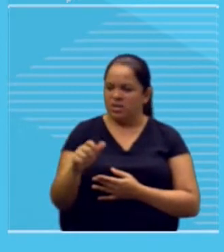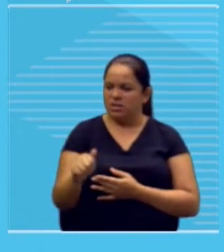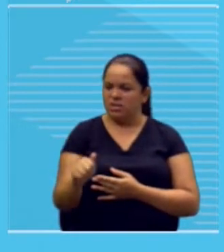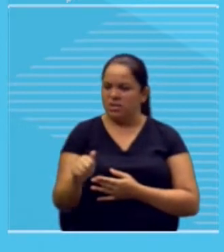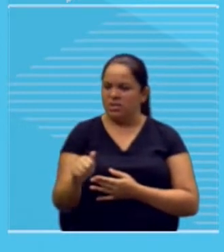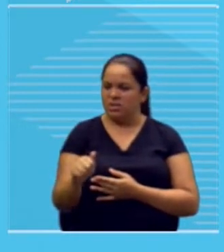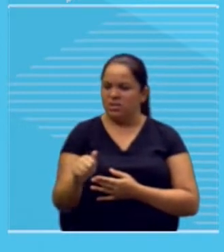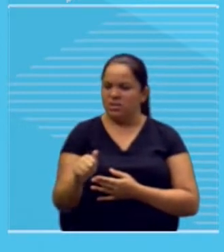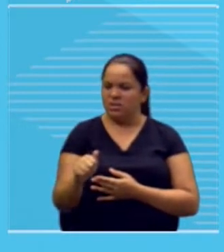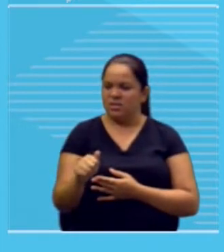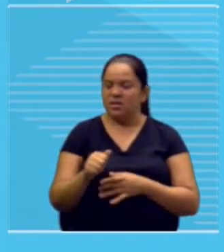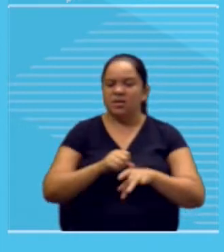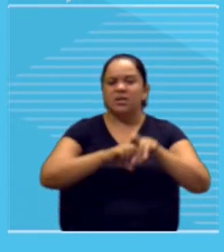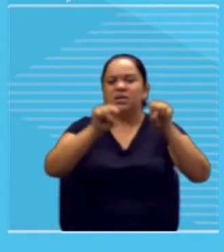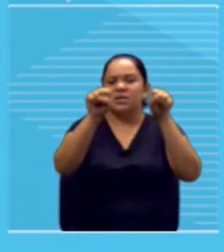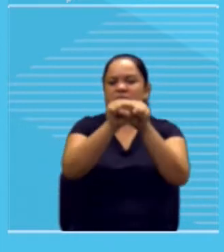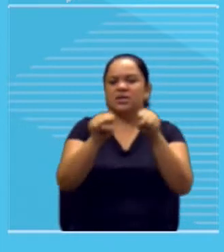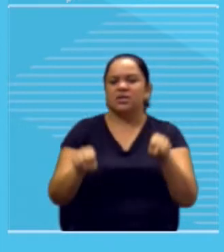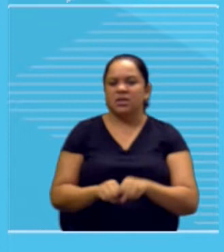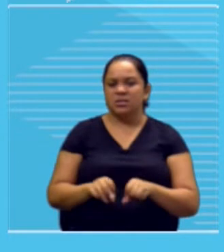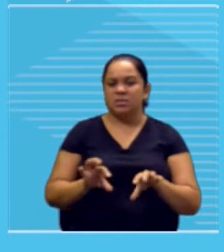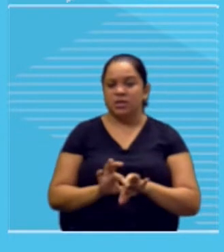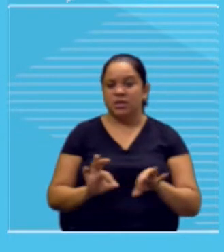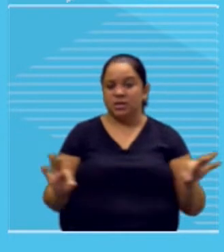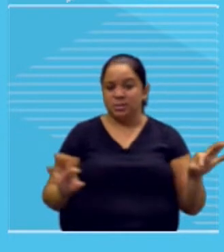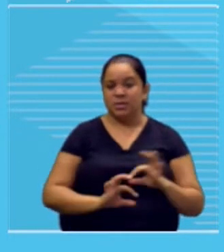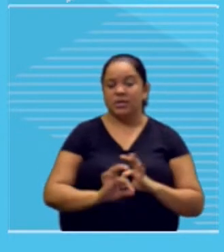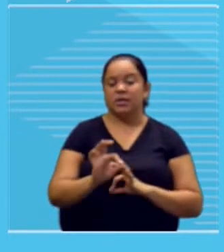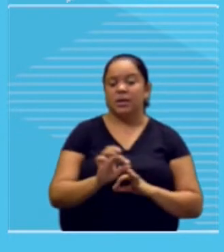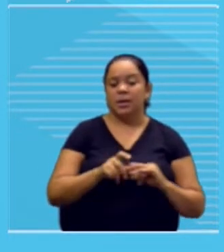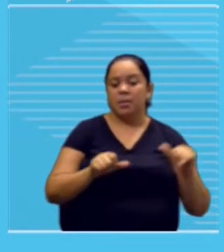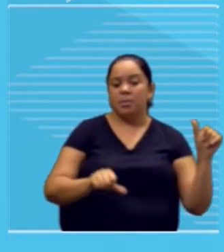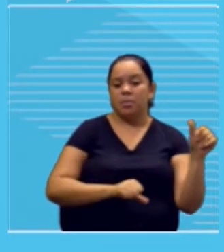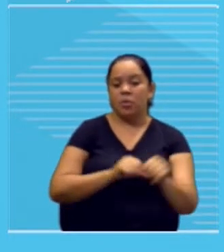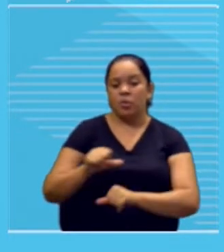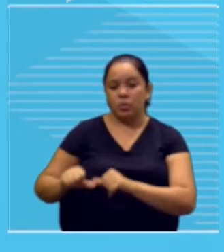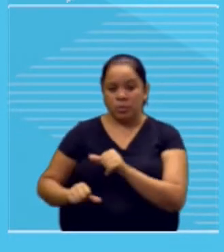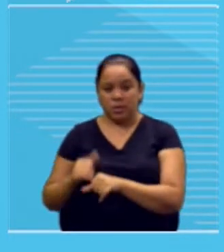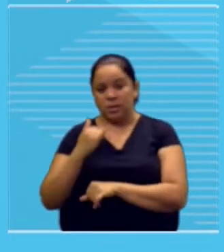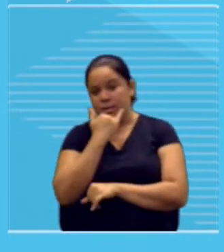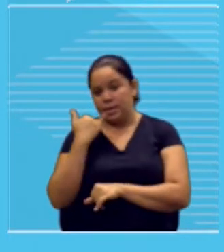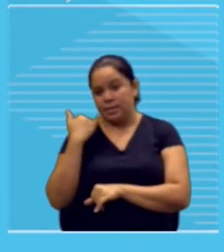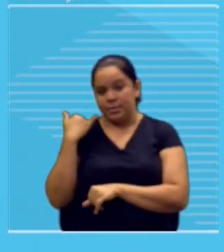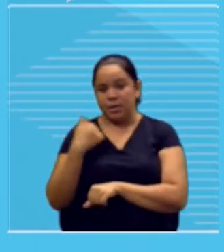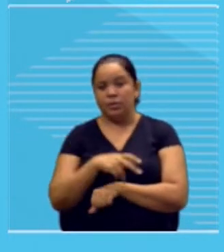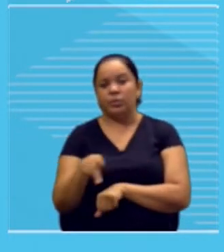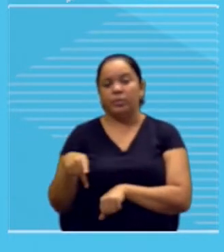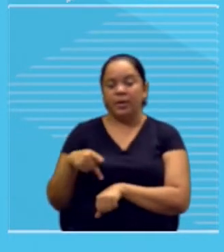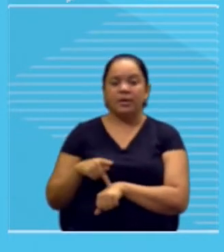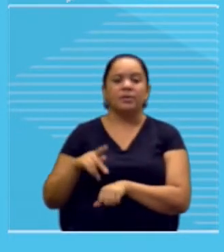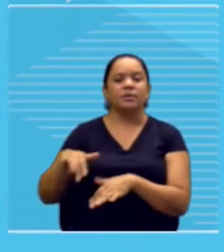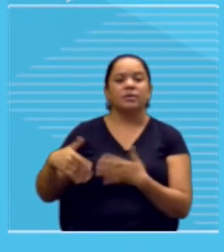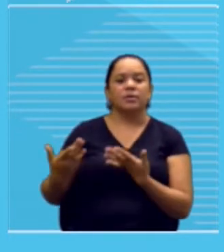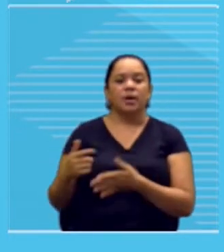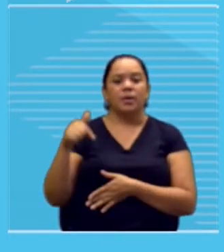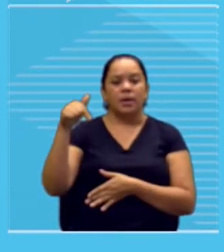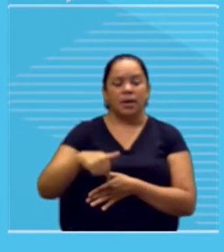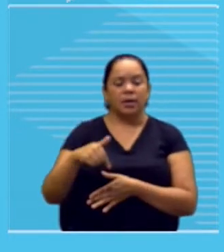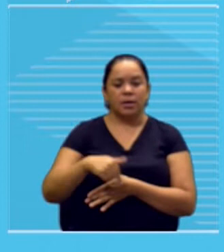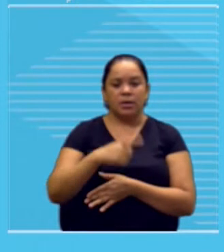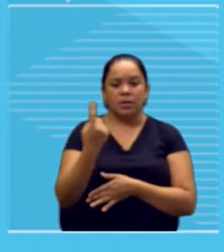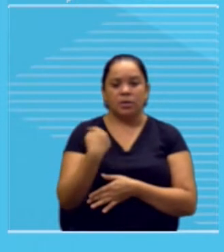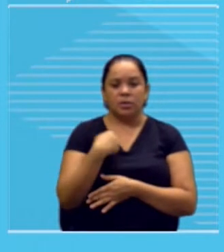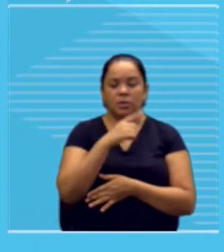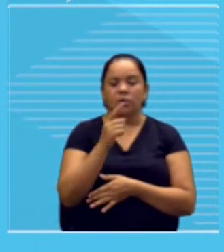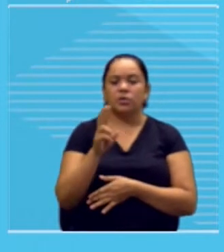vai ser alterado de acordo com os países tá bom gente no Brasil a gente usa mais o sistema de gramas e tudo